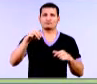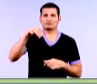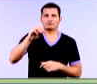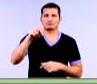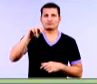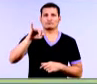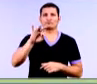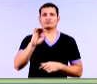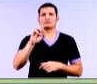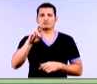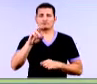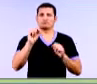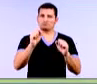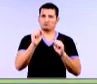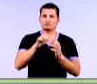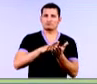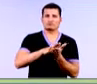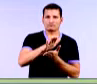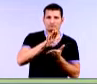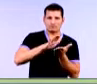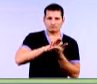pode ser uma impressora,